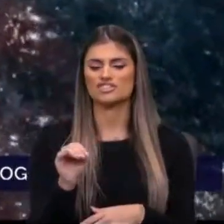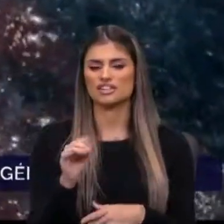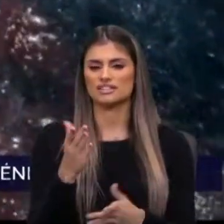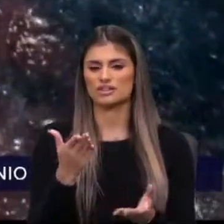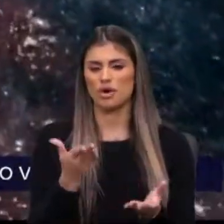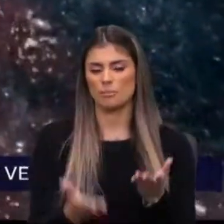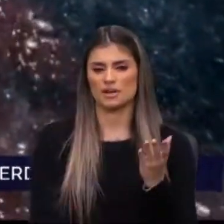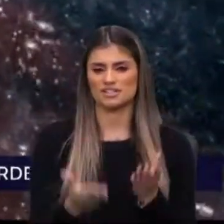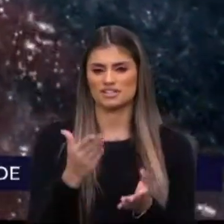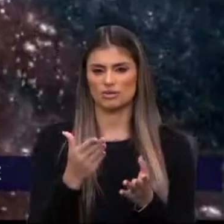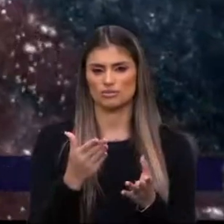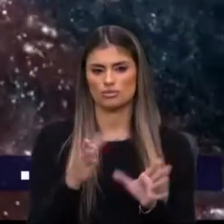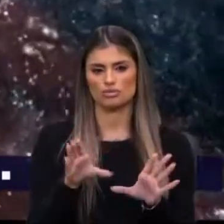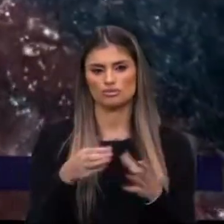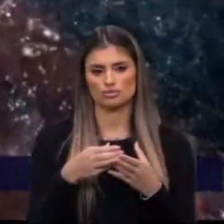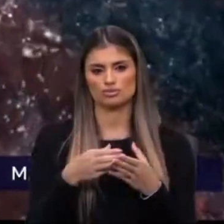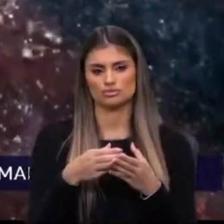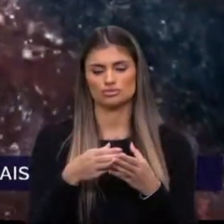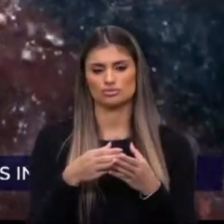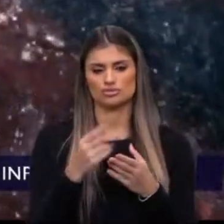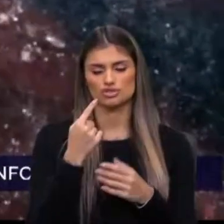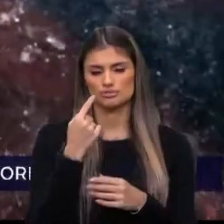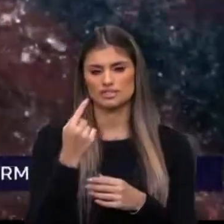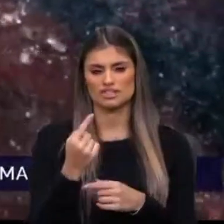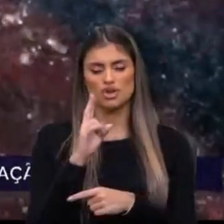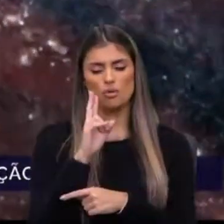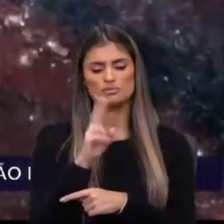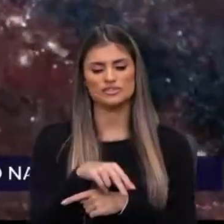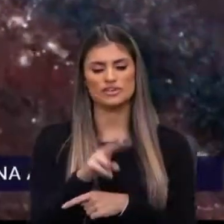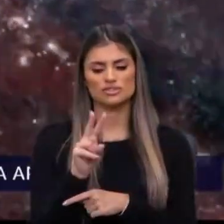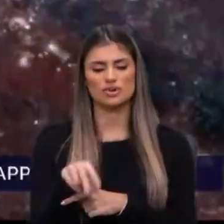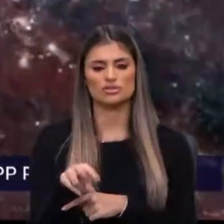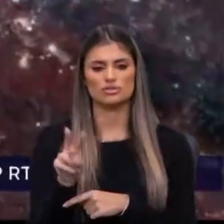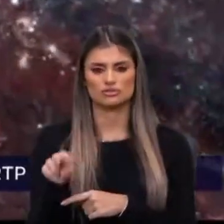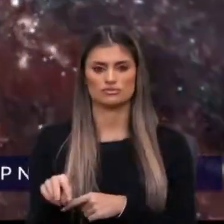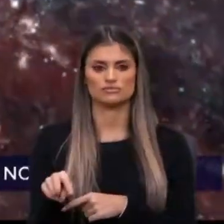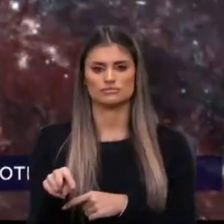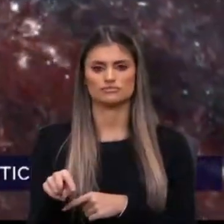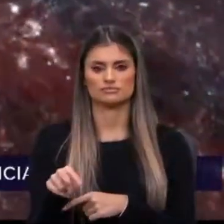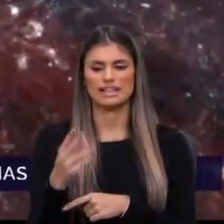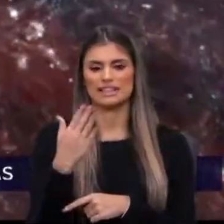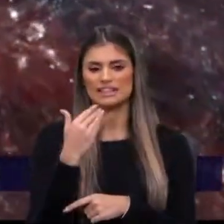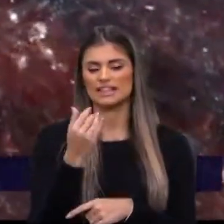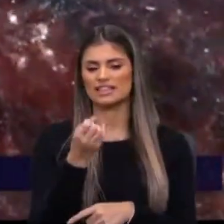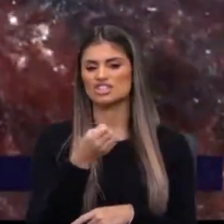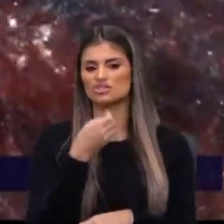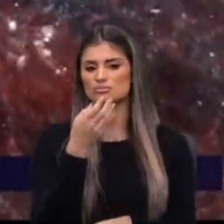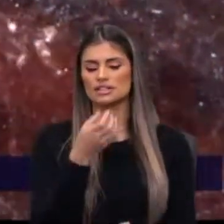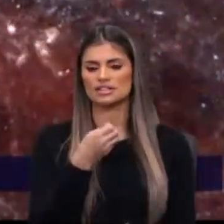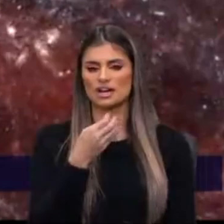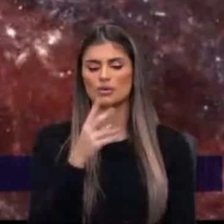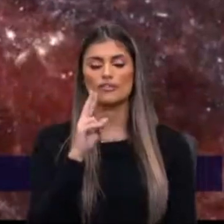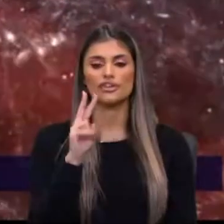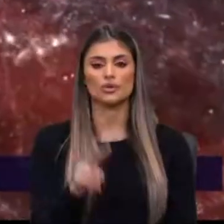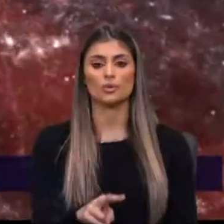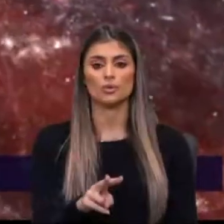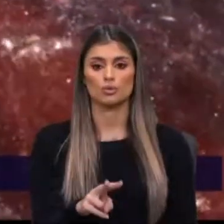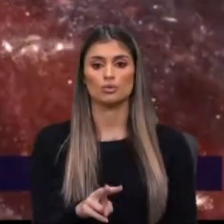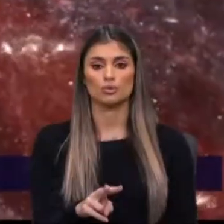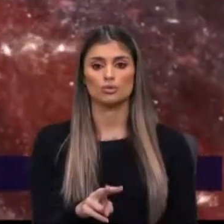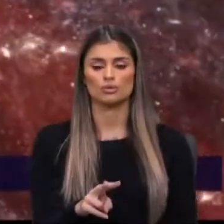de observatórios, um conjunto de astrónomos que utilizou o observatório Keck, tenta explicar aquilo que encontraram. Encontraram